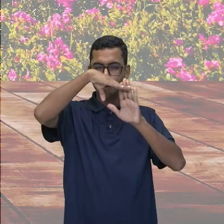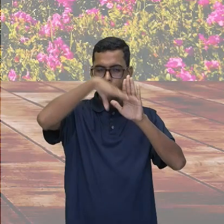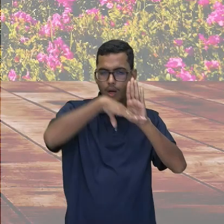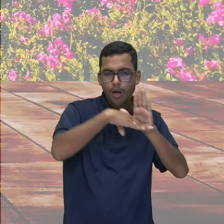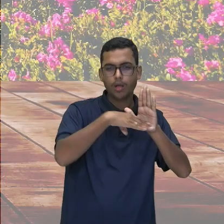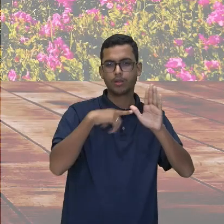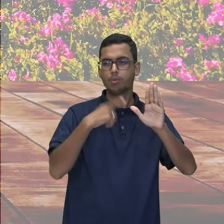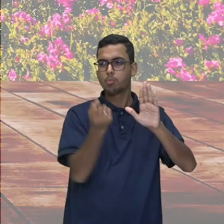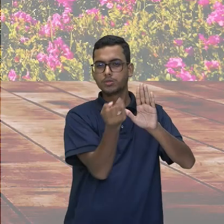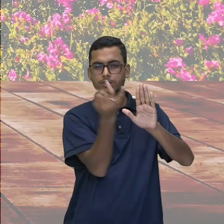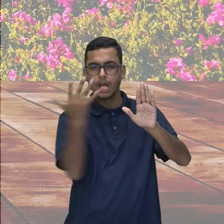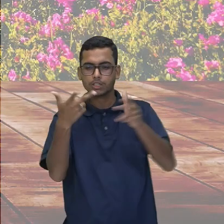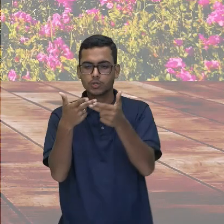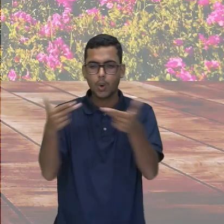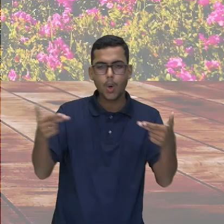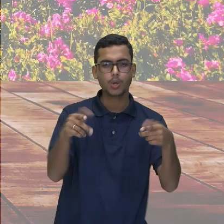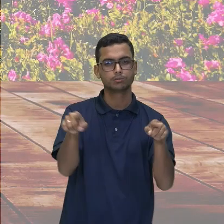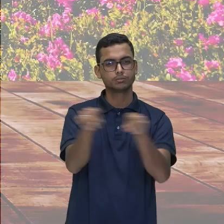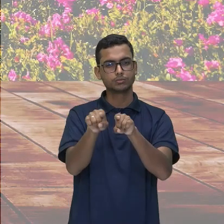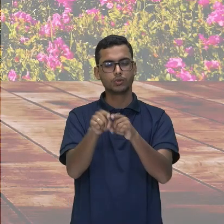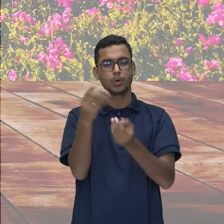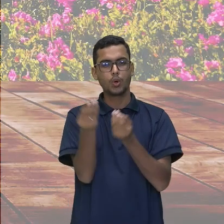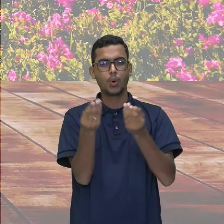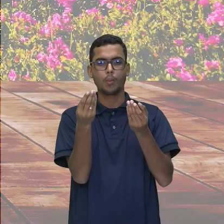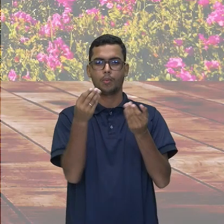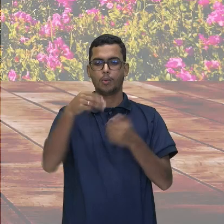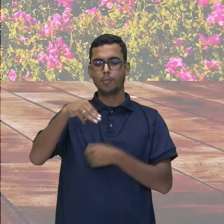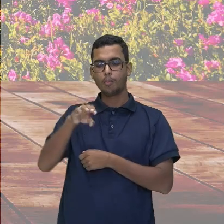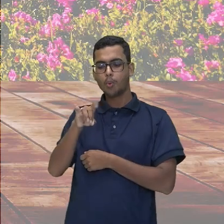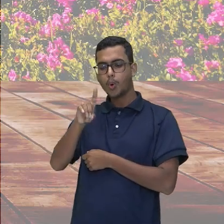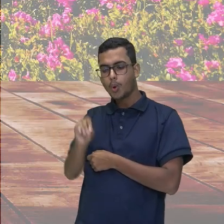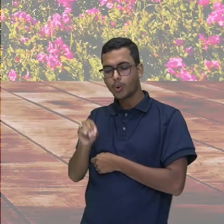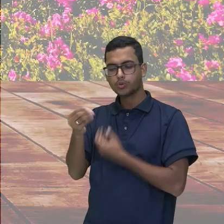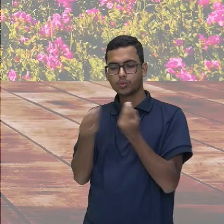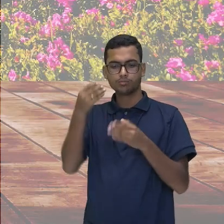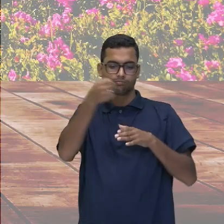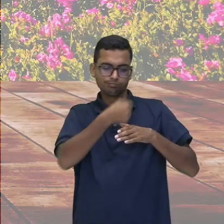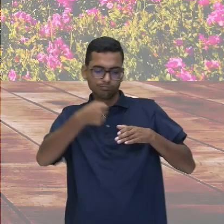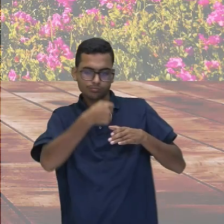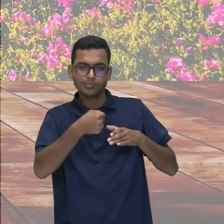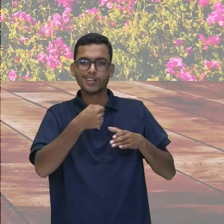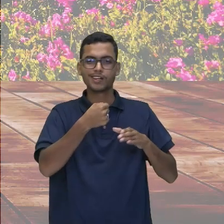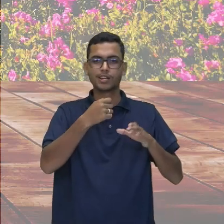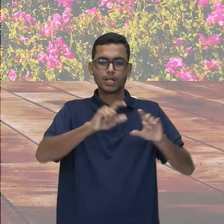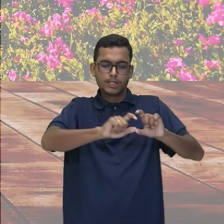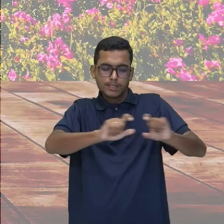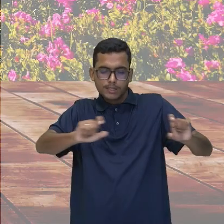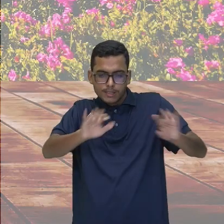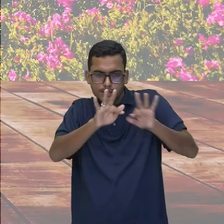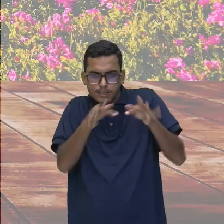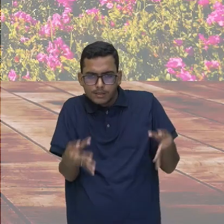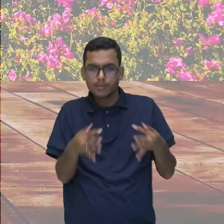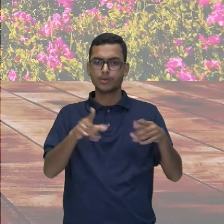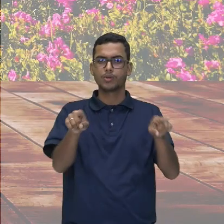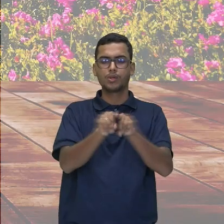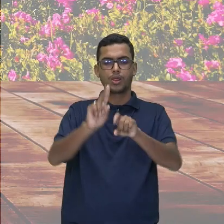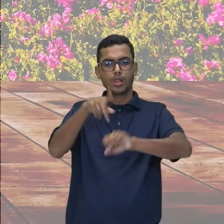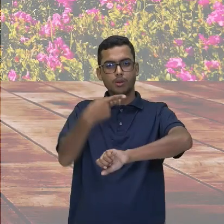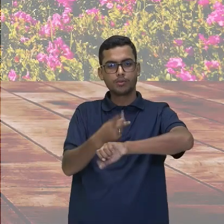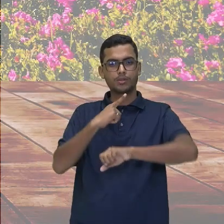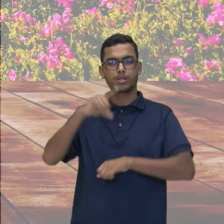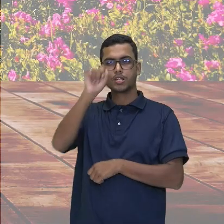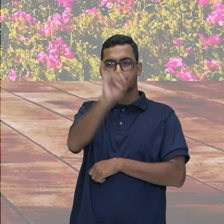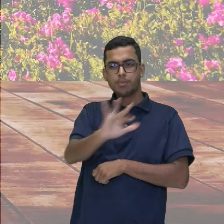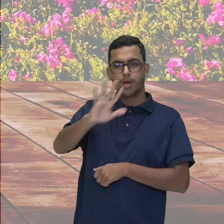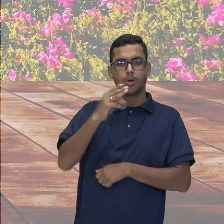não é isso? Aí lá embaixo tem o modo de preparo, certo? Que é só um parágrafo pequeno, não é isso? Lá em cima tem a imagem de um